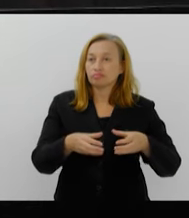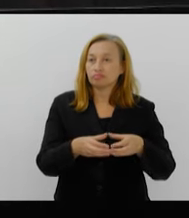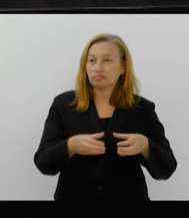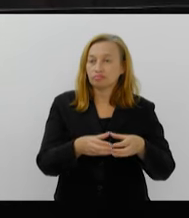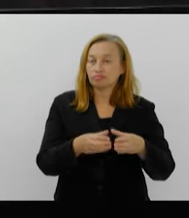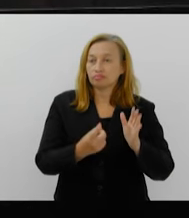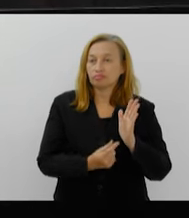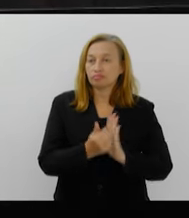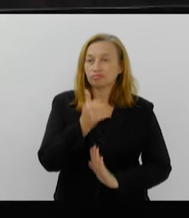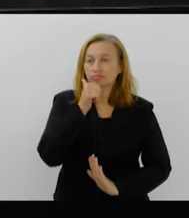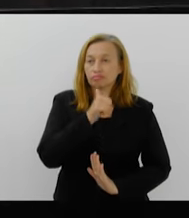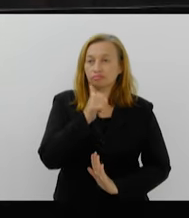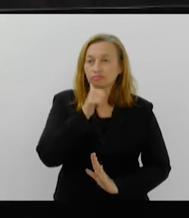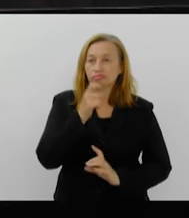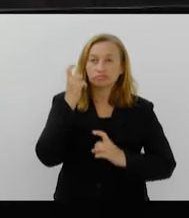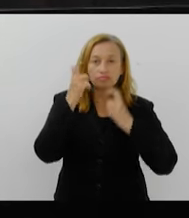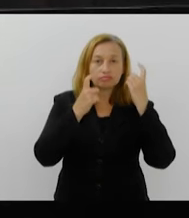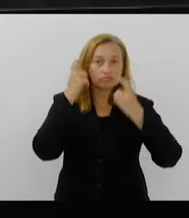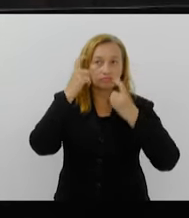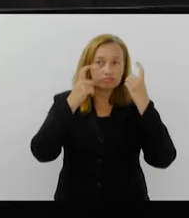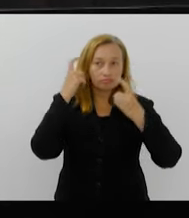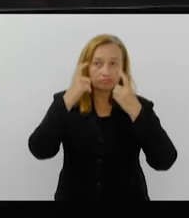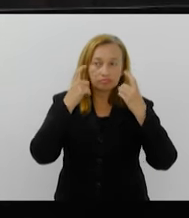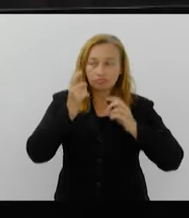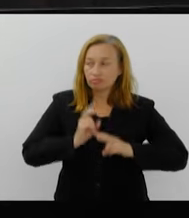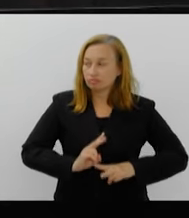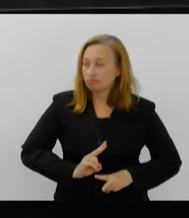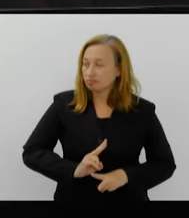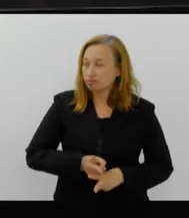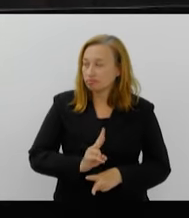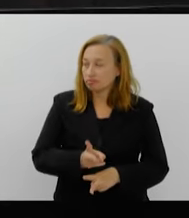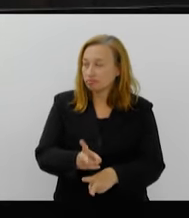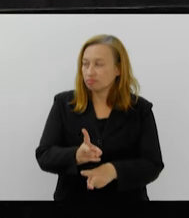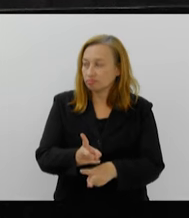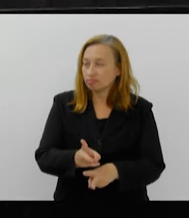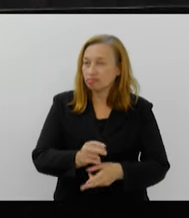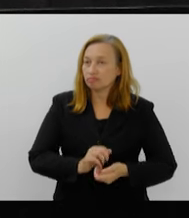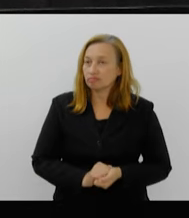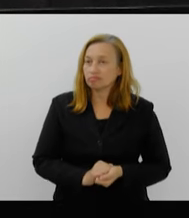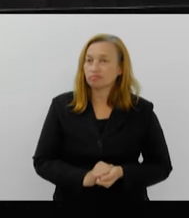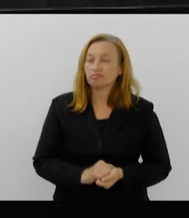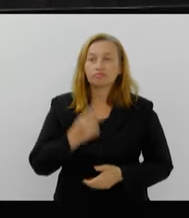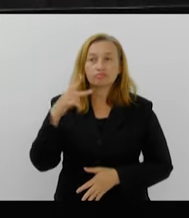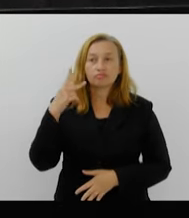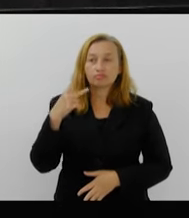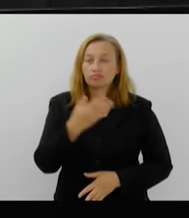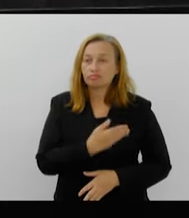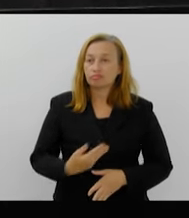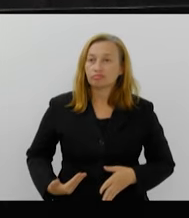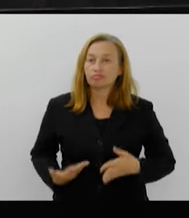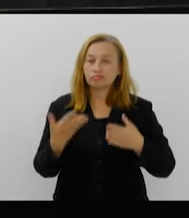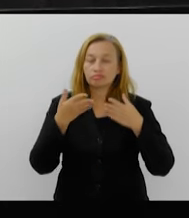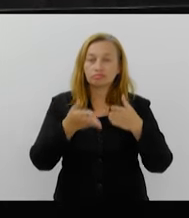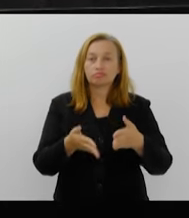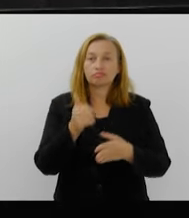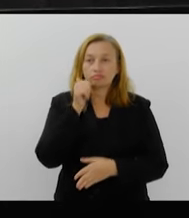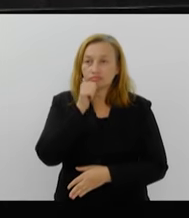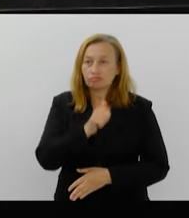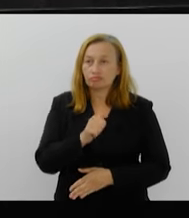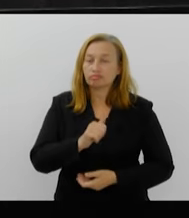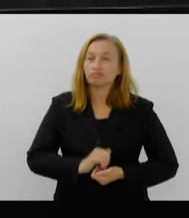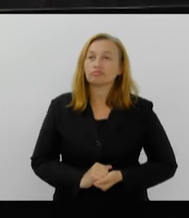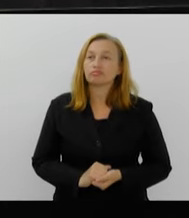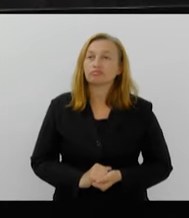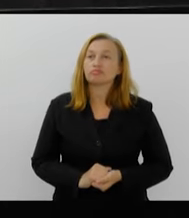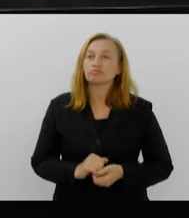levanta preocupações sobre a continuidade e eficácia das políticas voltadas para as mulheres e para